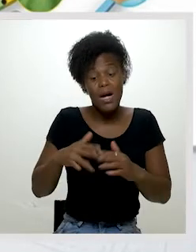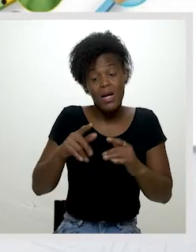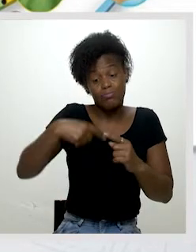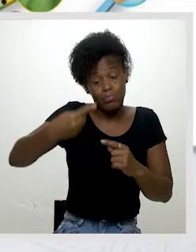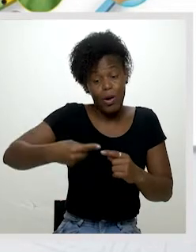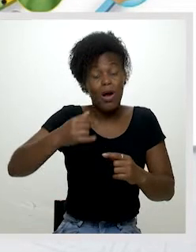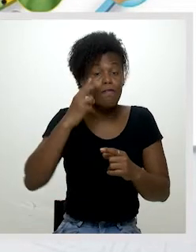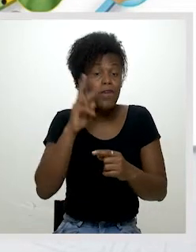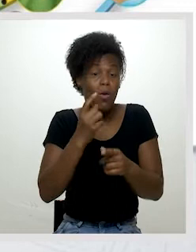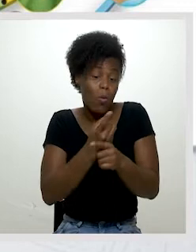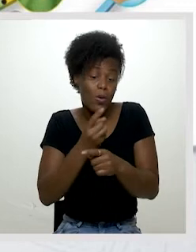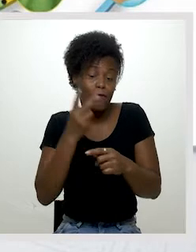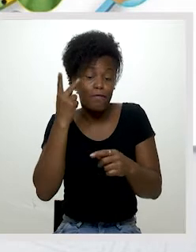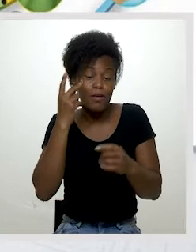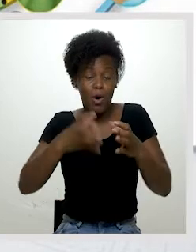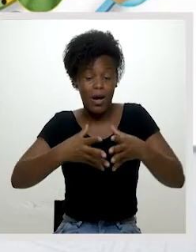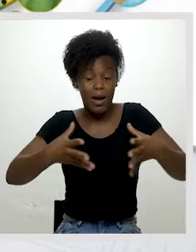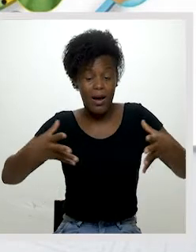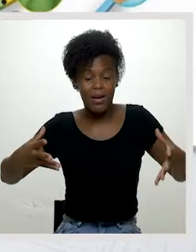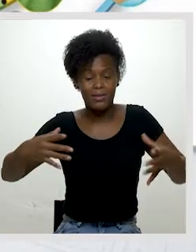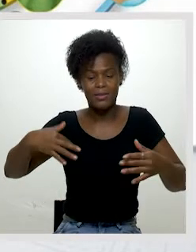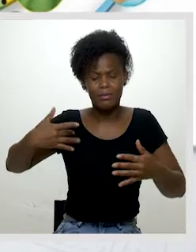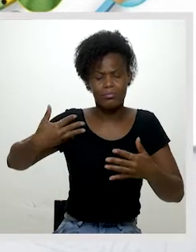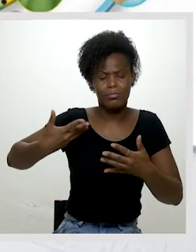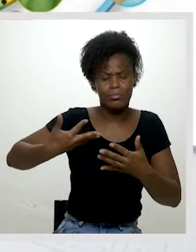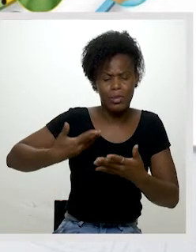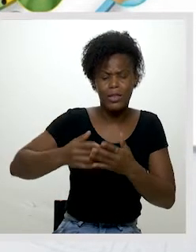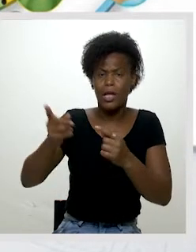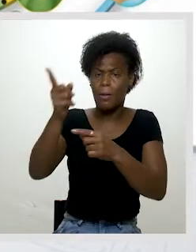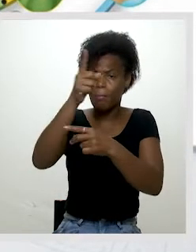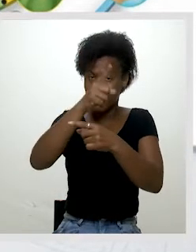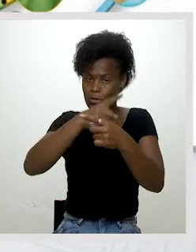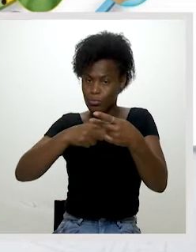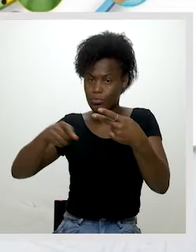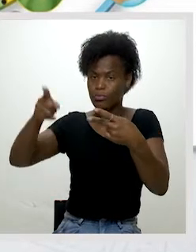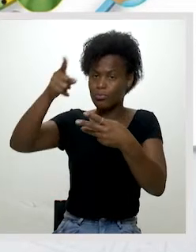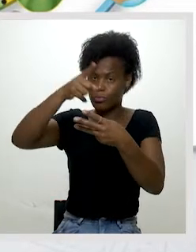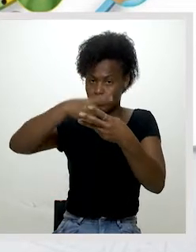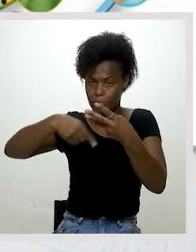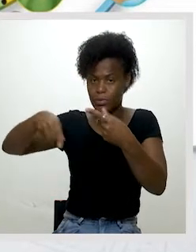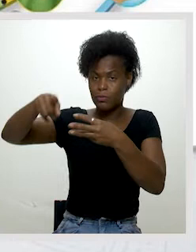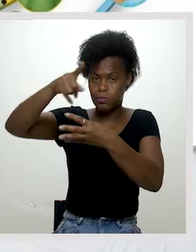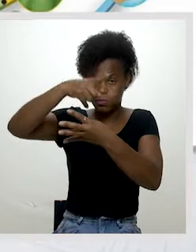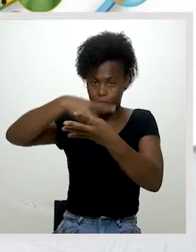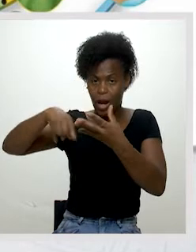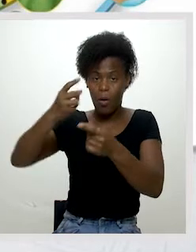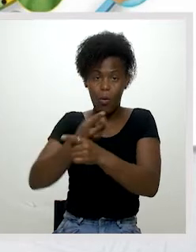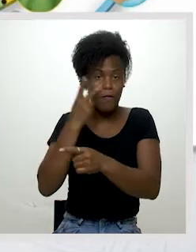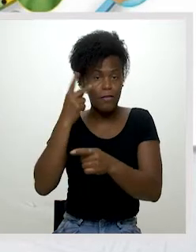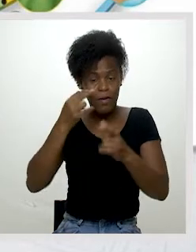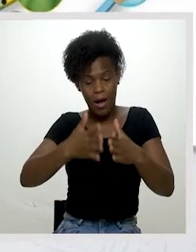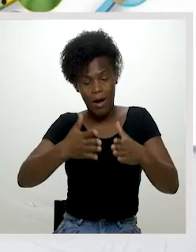é? Dos mais pequenos, à medida que vamos dando voltas na imagem, os seres vivos